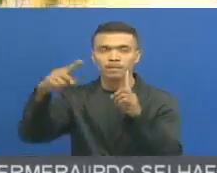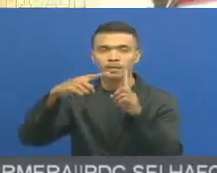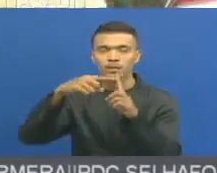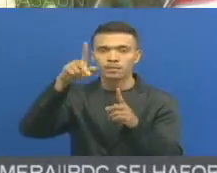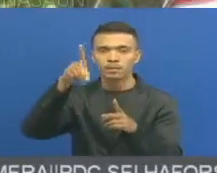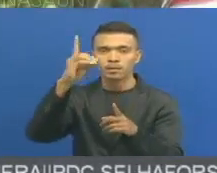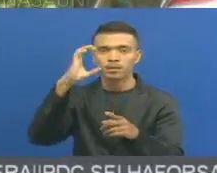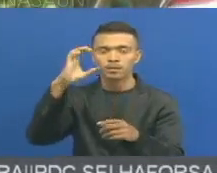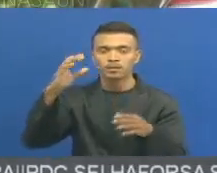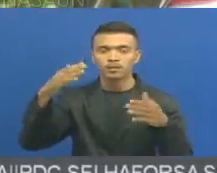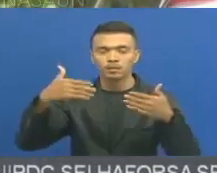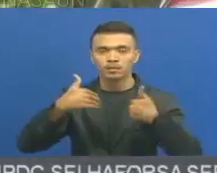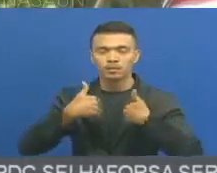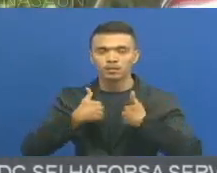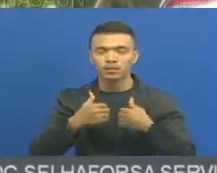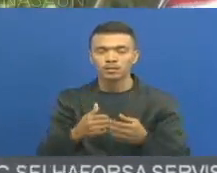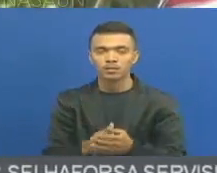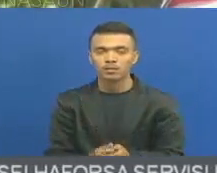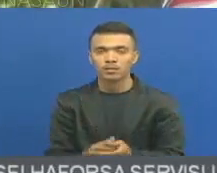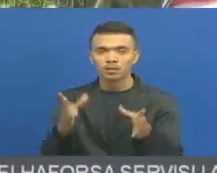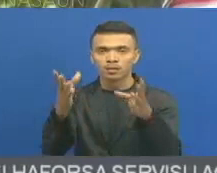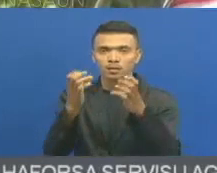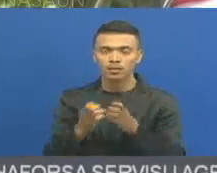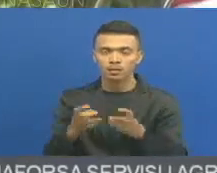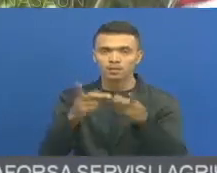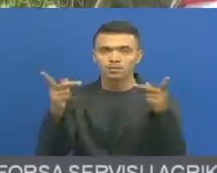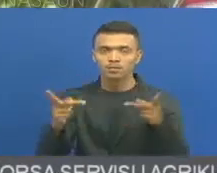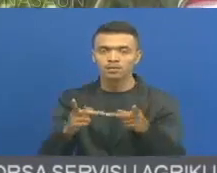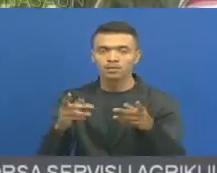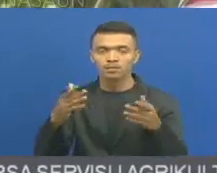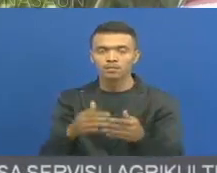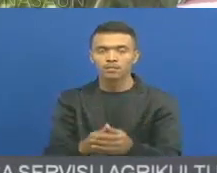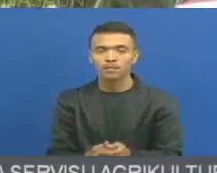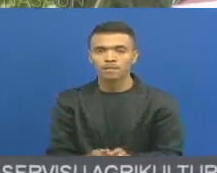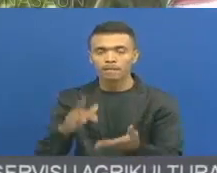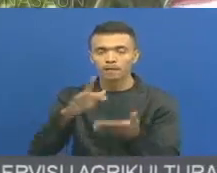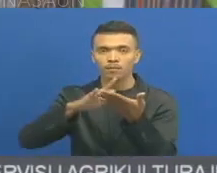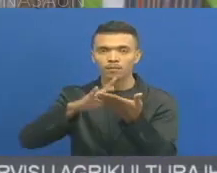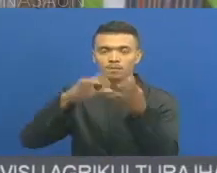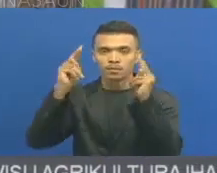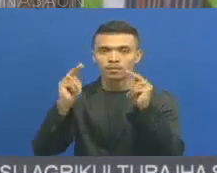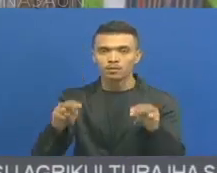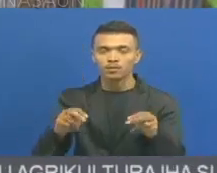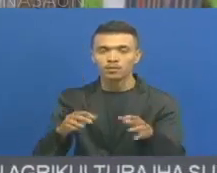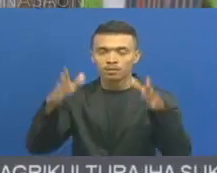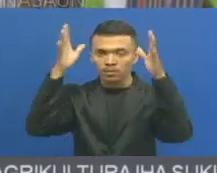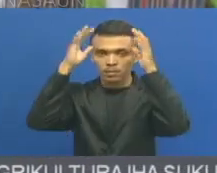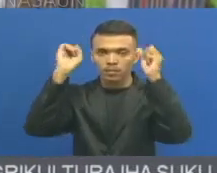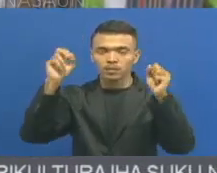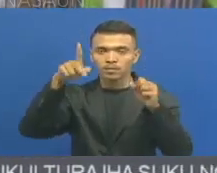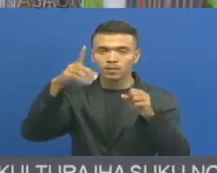iya. Iya parlamento no ba iya gobor hakara iya industri farmasiutika rasik. Tara emoruk ne ita presiden hilde. Presidente